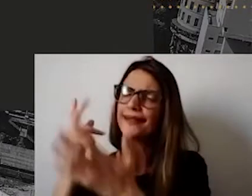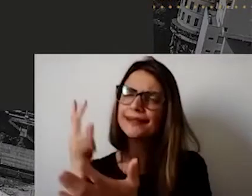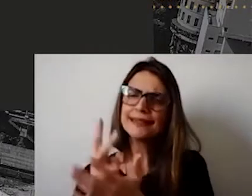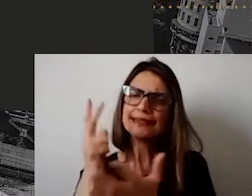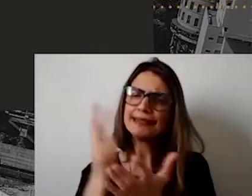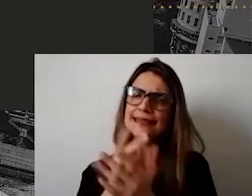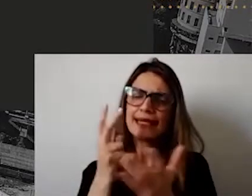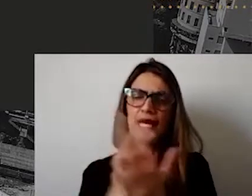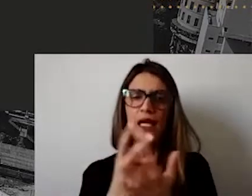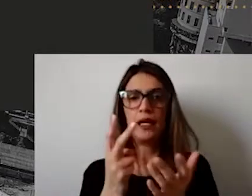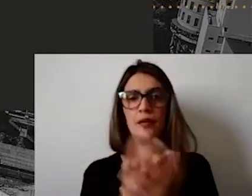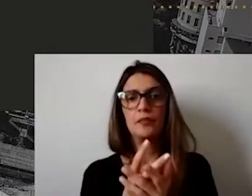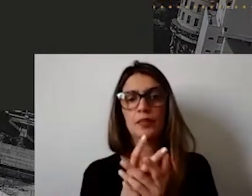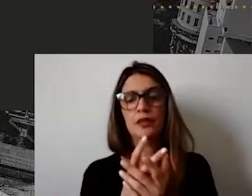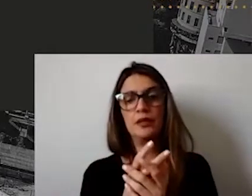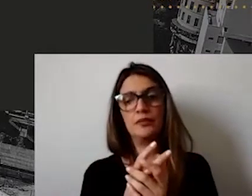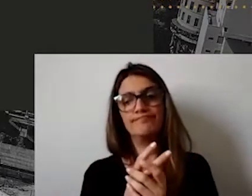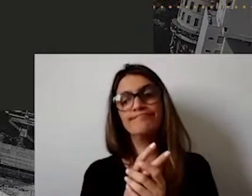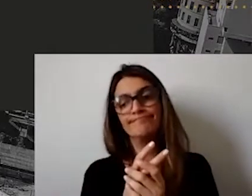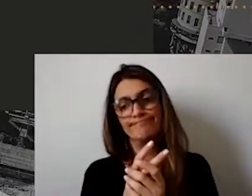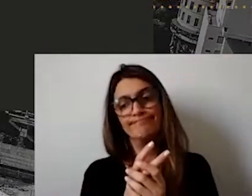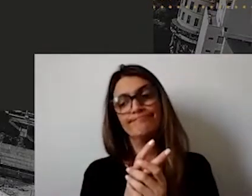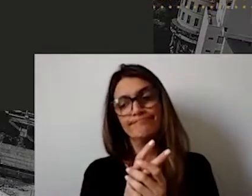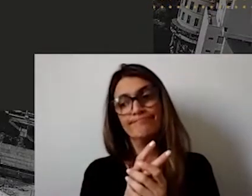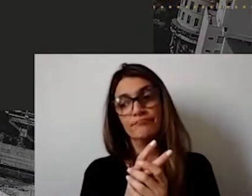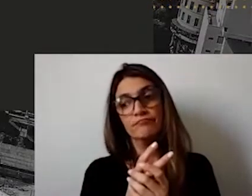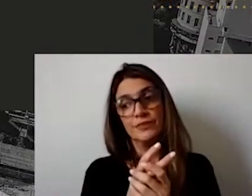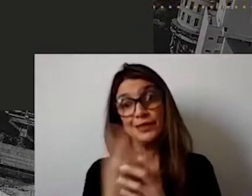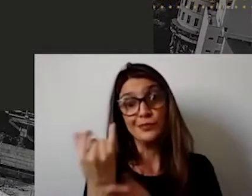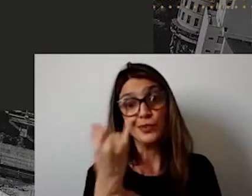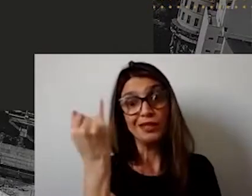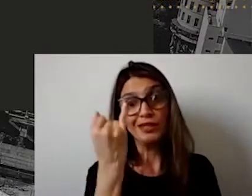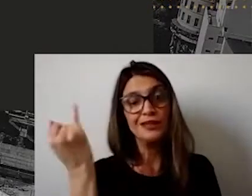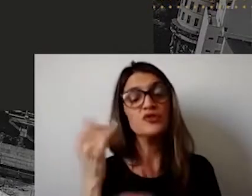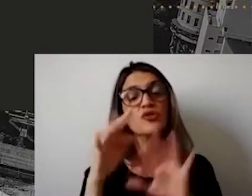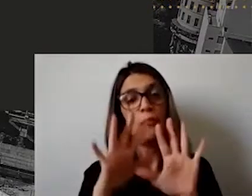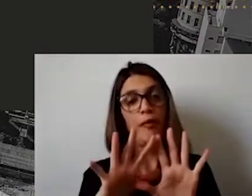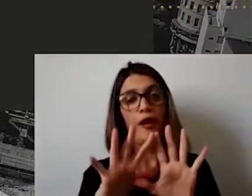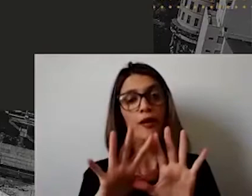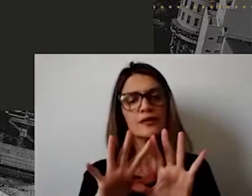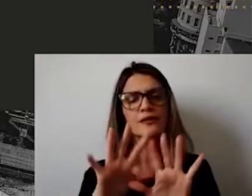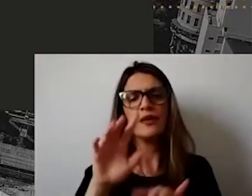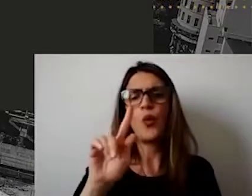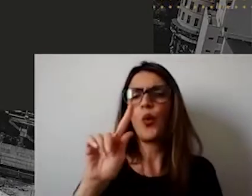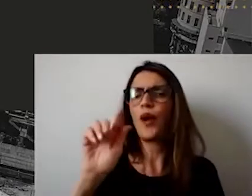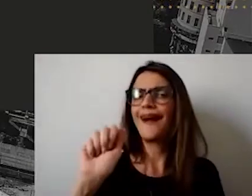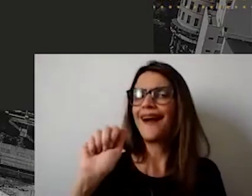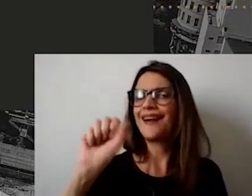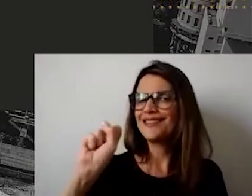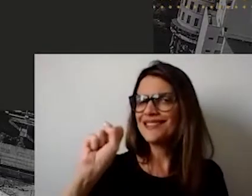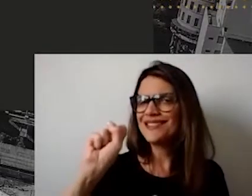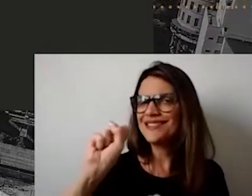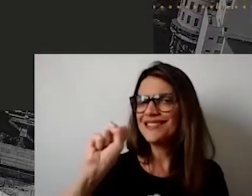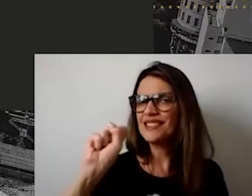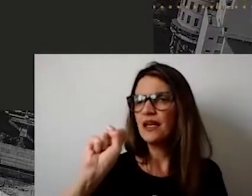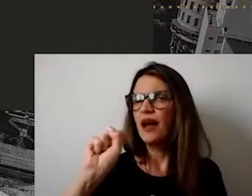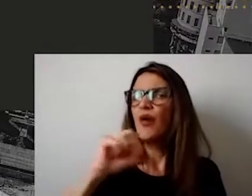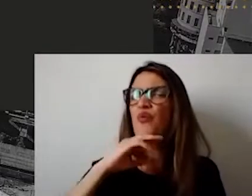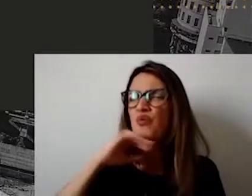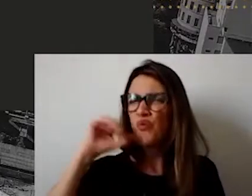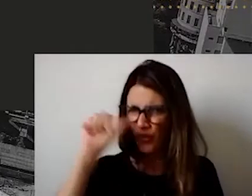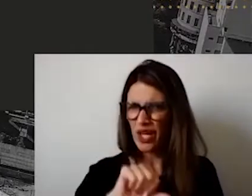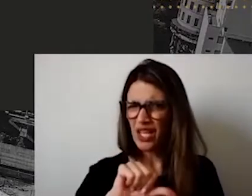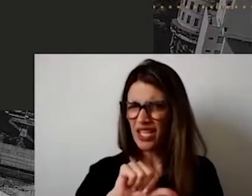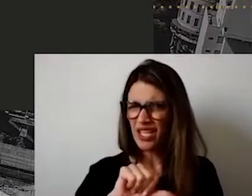menos capaz de absorver gás carbônico, lembrando que uma floresta em equilíbrio, ela tende a